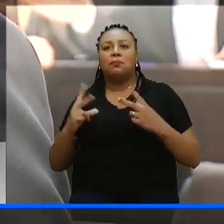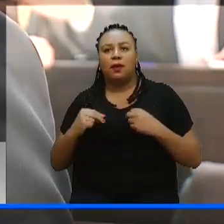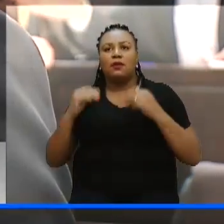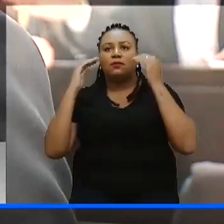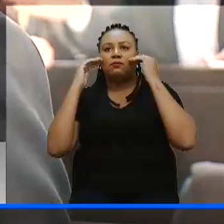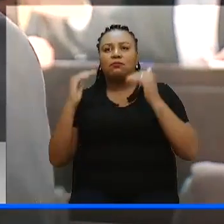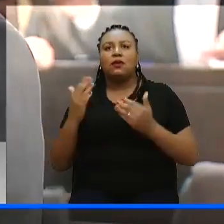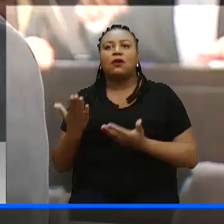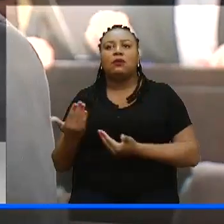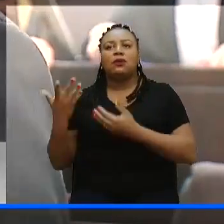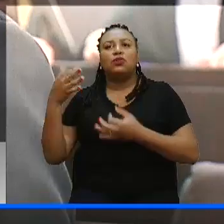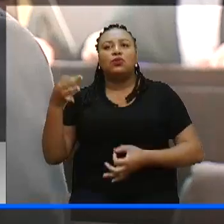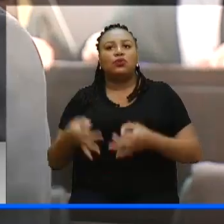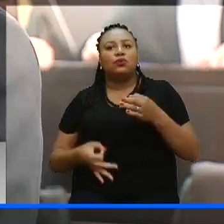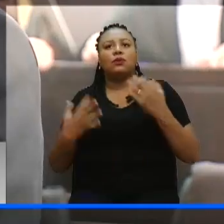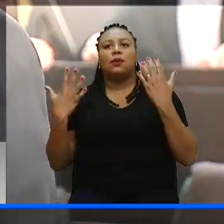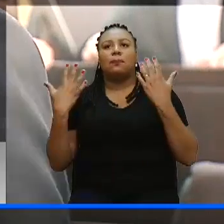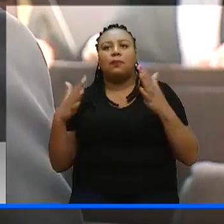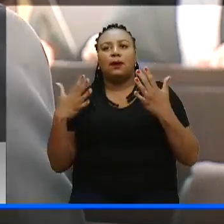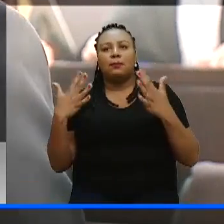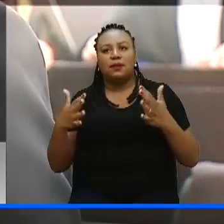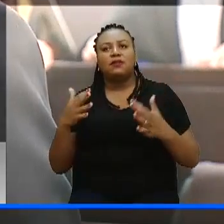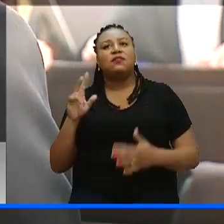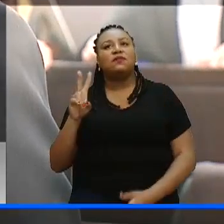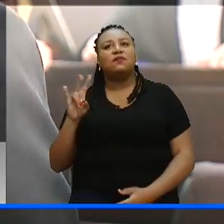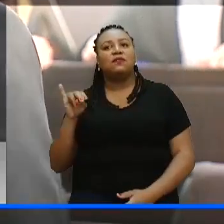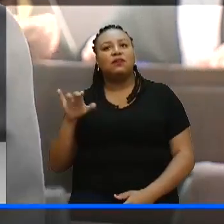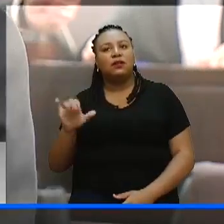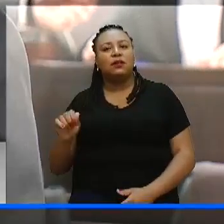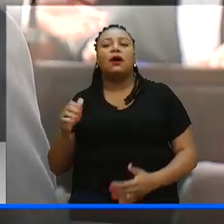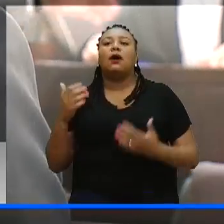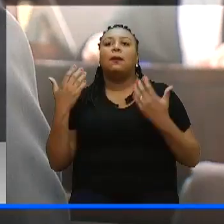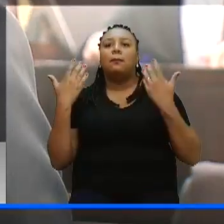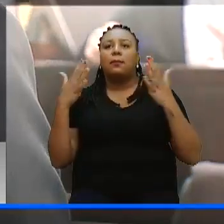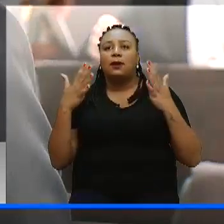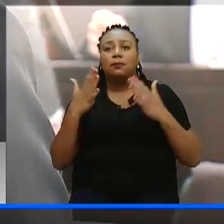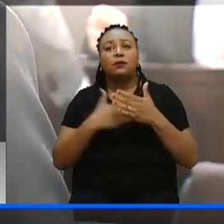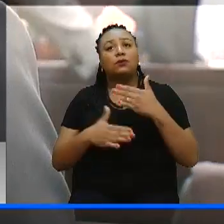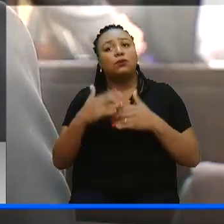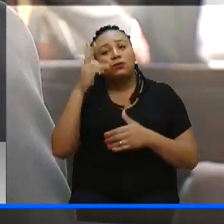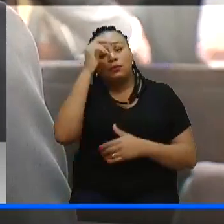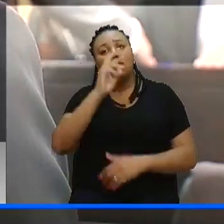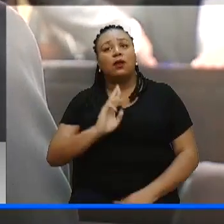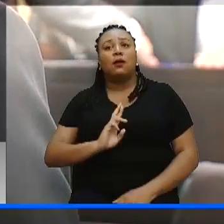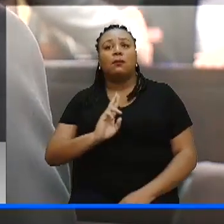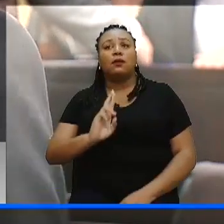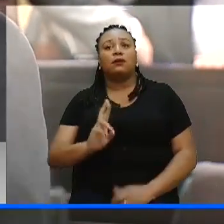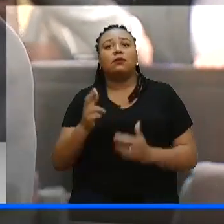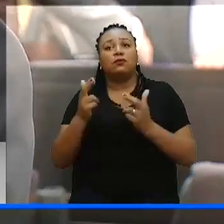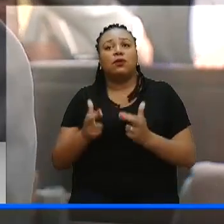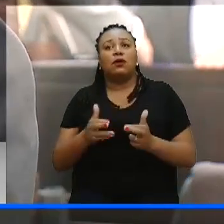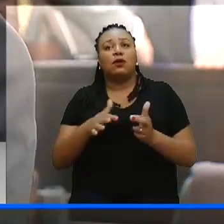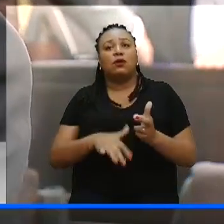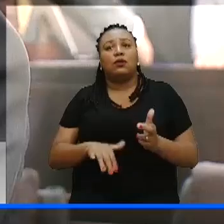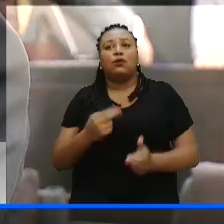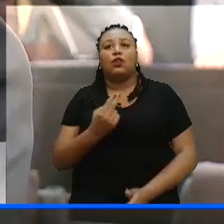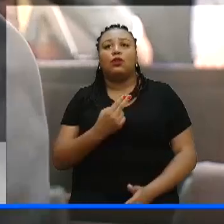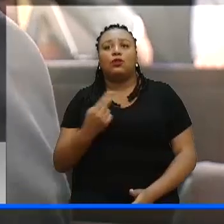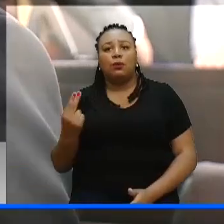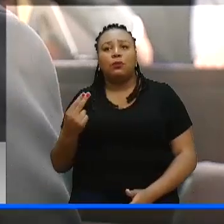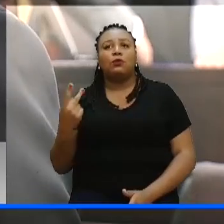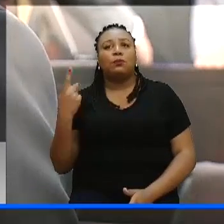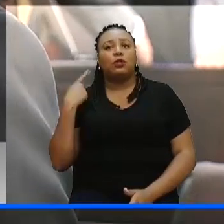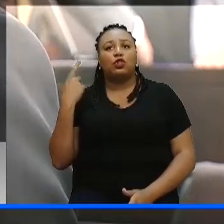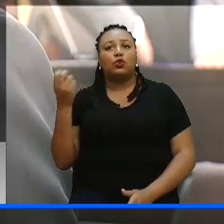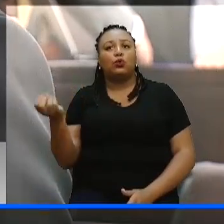realmente justa parabéns viana parabéns prefeitos e todos os outros representantes aqui nessa região em nome da bancada do novo eu